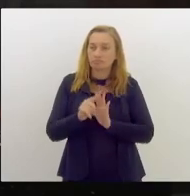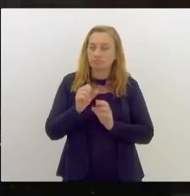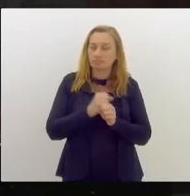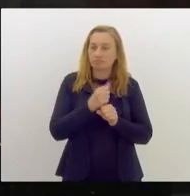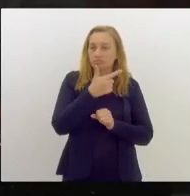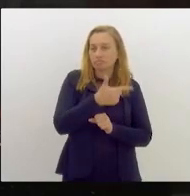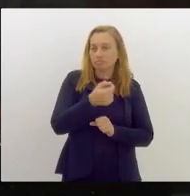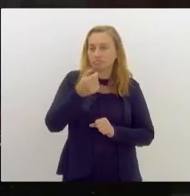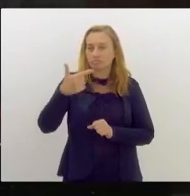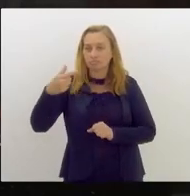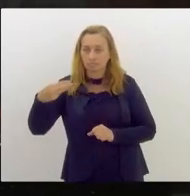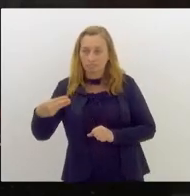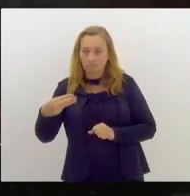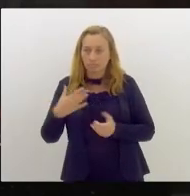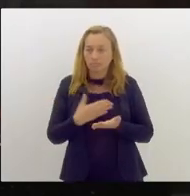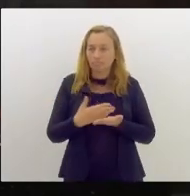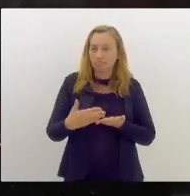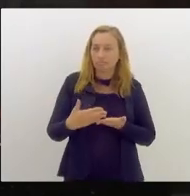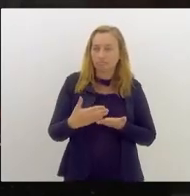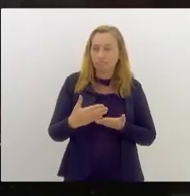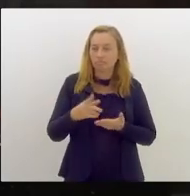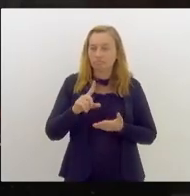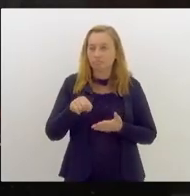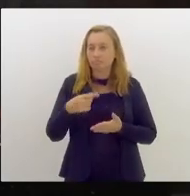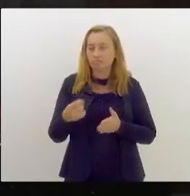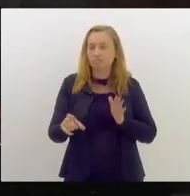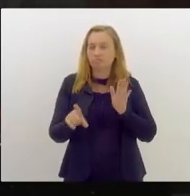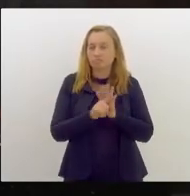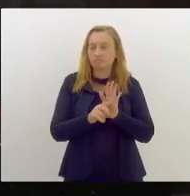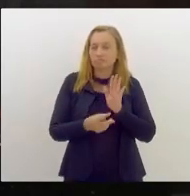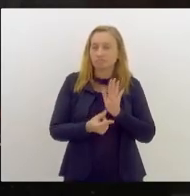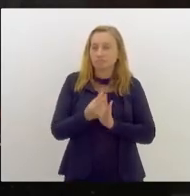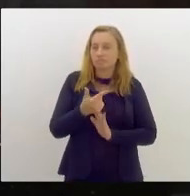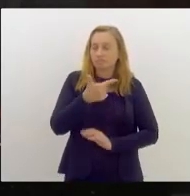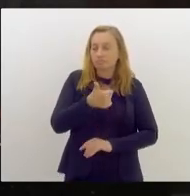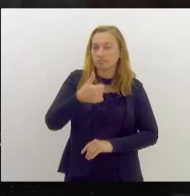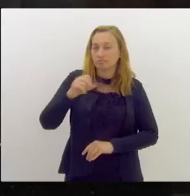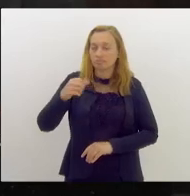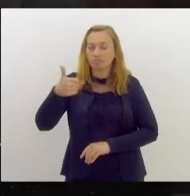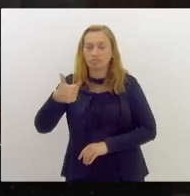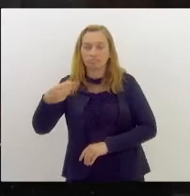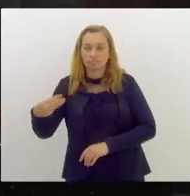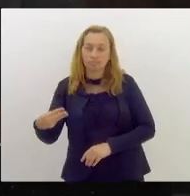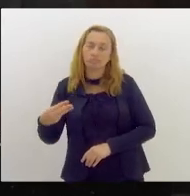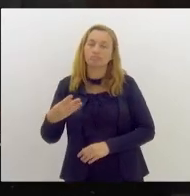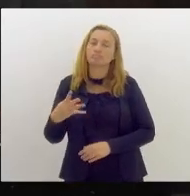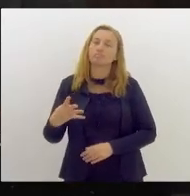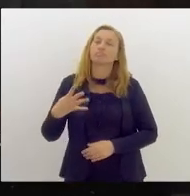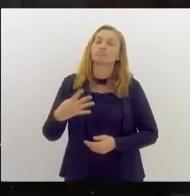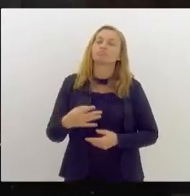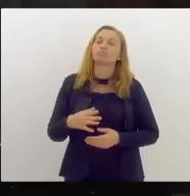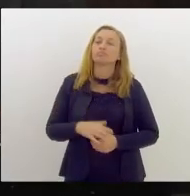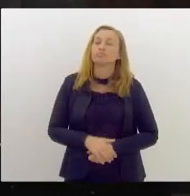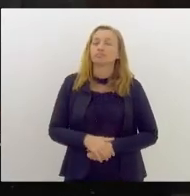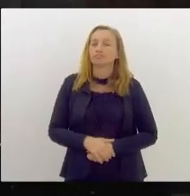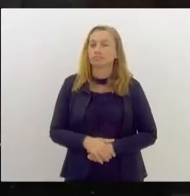para entrar em vigor através da lua de 2024 dito isso